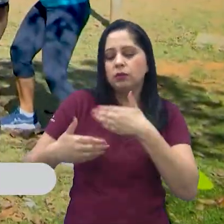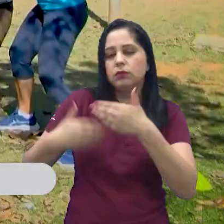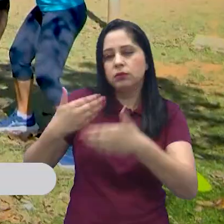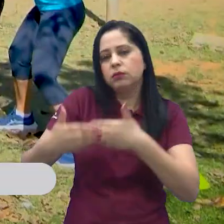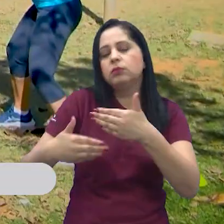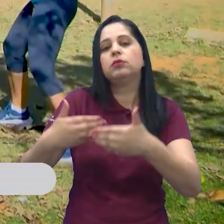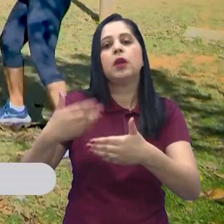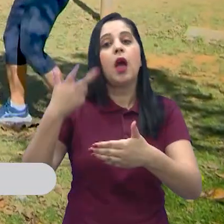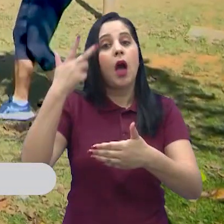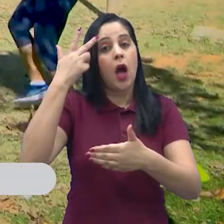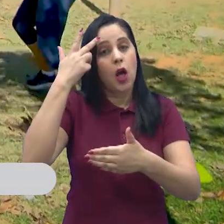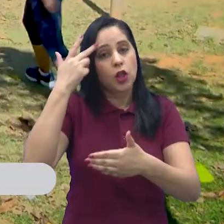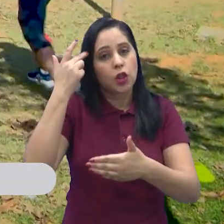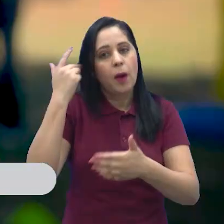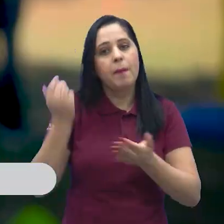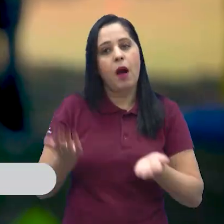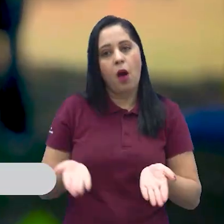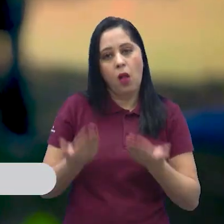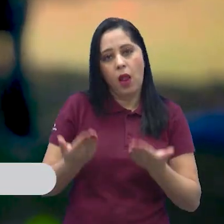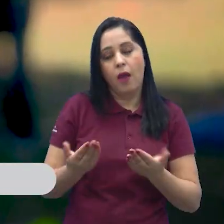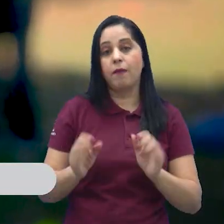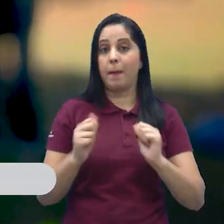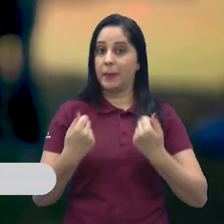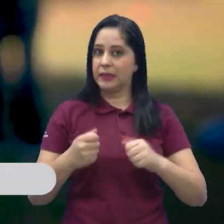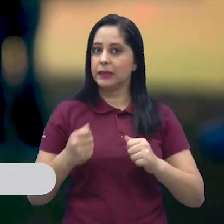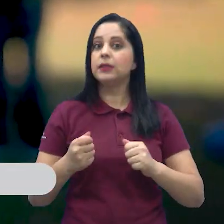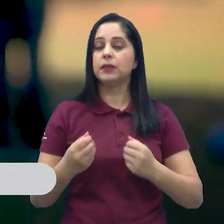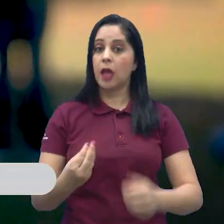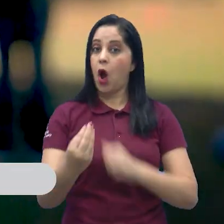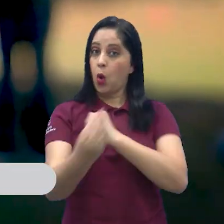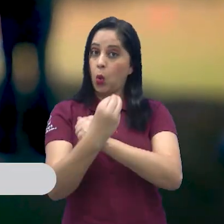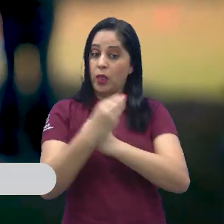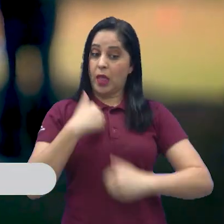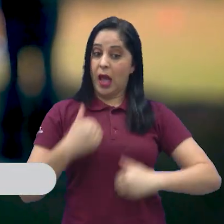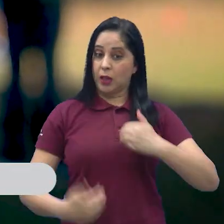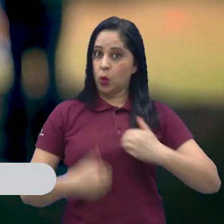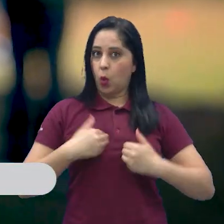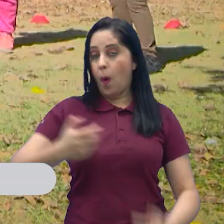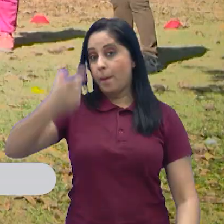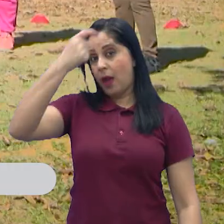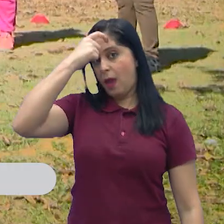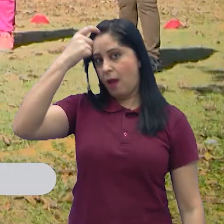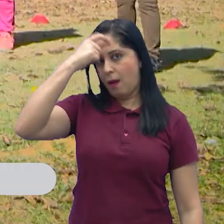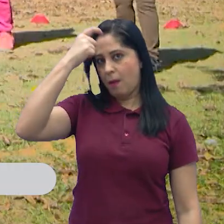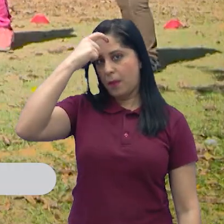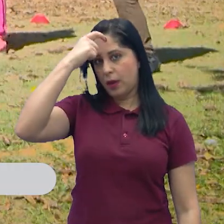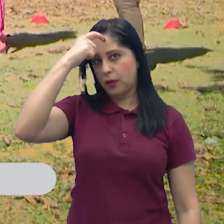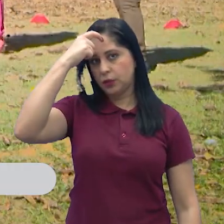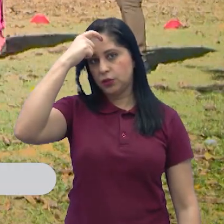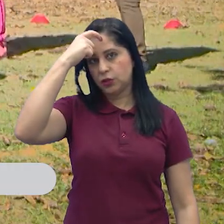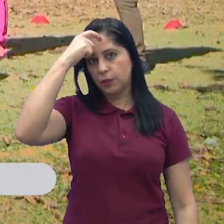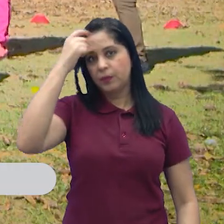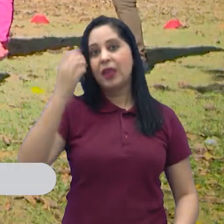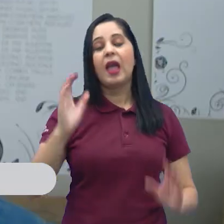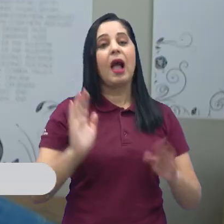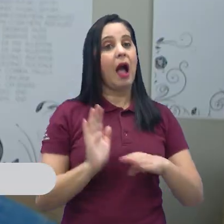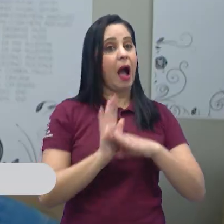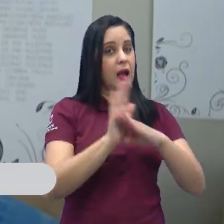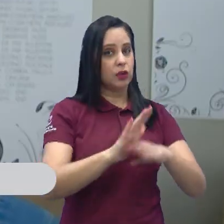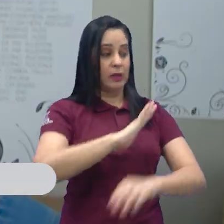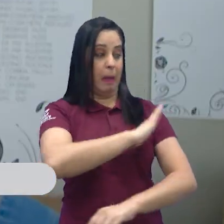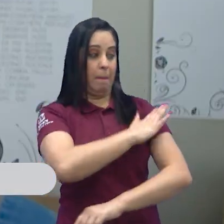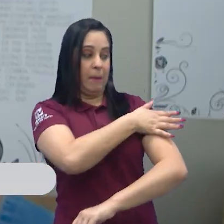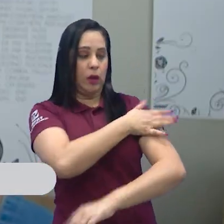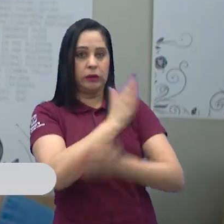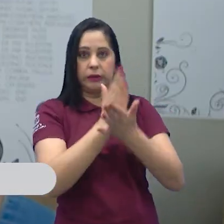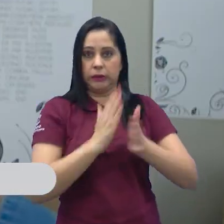ações para cuidar do corpo e da mente. O suporte adequado ajuda a restabelecer o convívio social e também a quebrar preconceitos. Não só